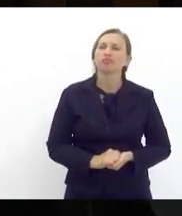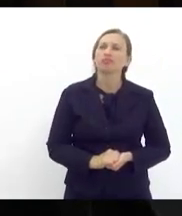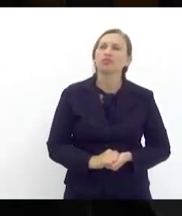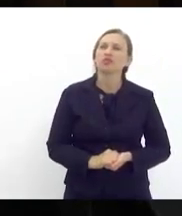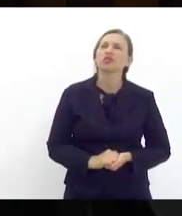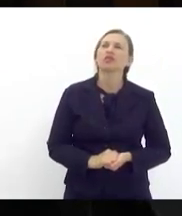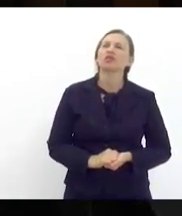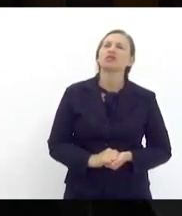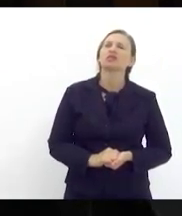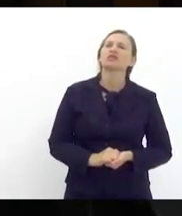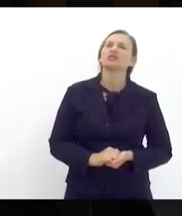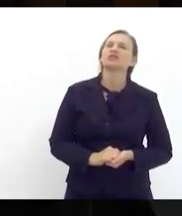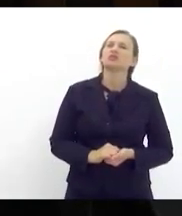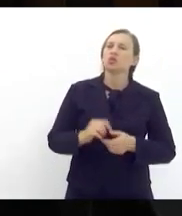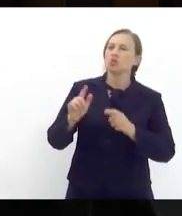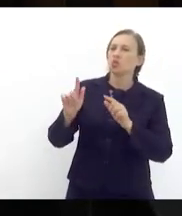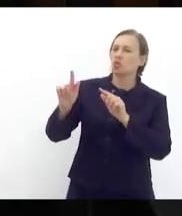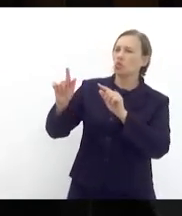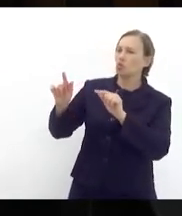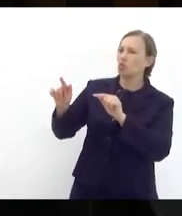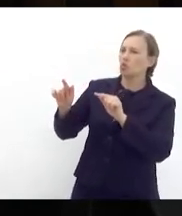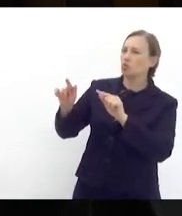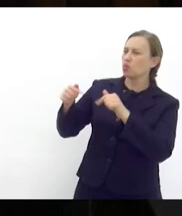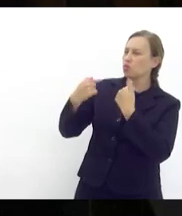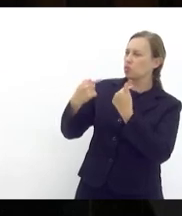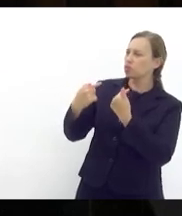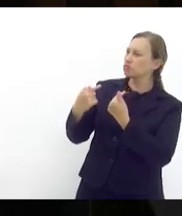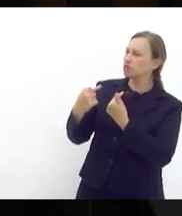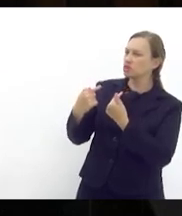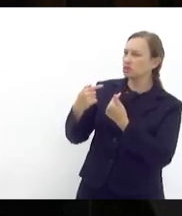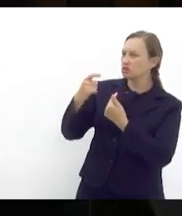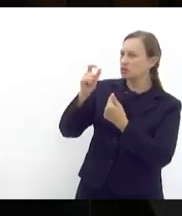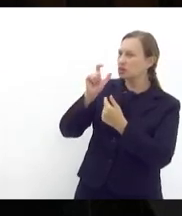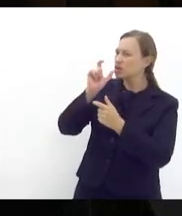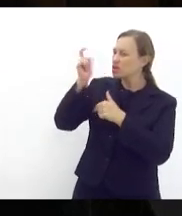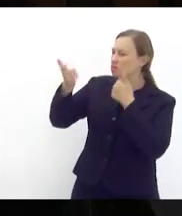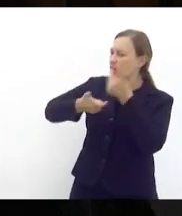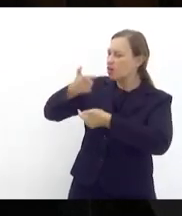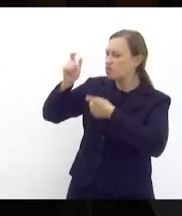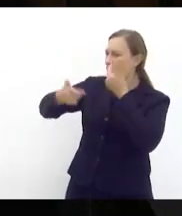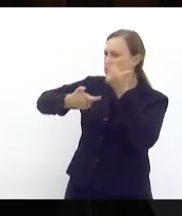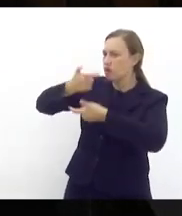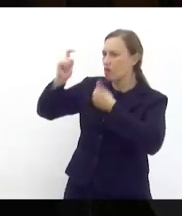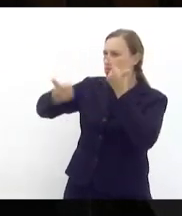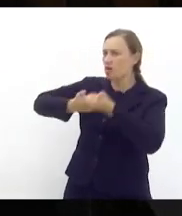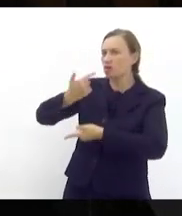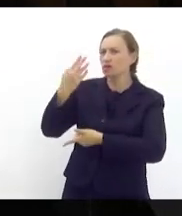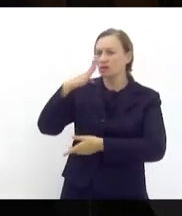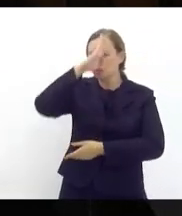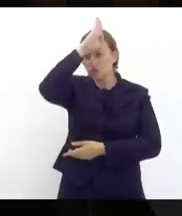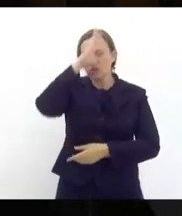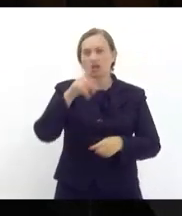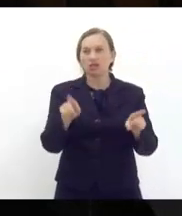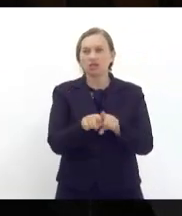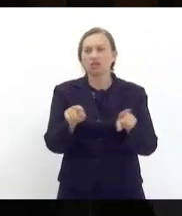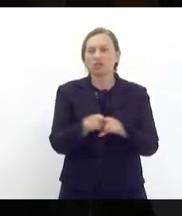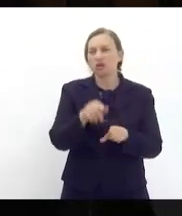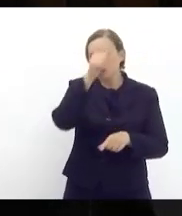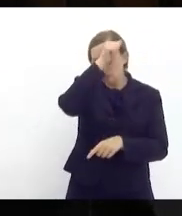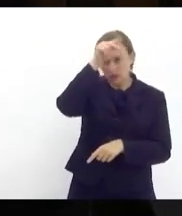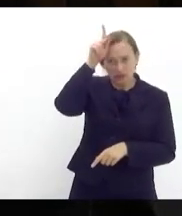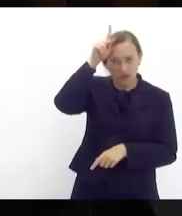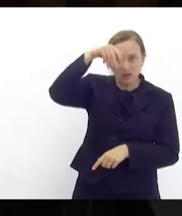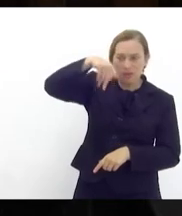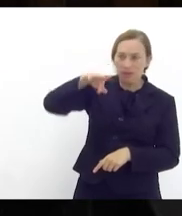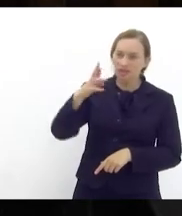emitir diversos ataques à minha pessoa, ao presidente Bolsonaro e ao prefeito, meu amigo, Marcelo